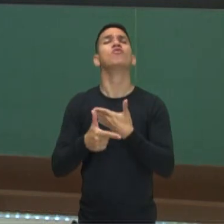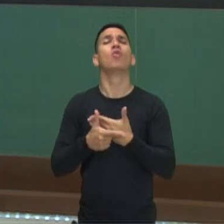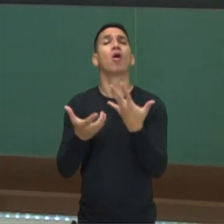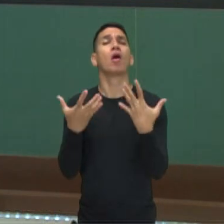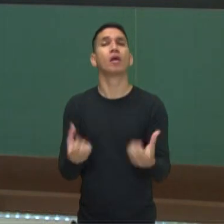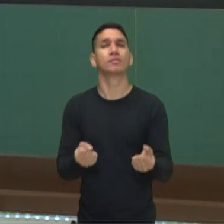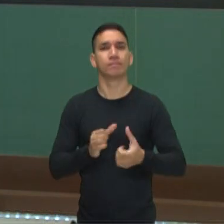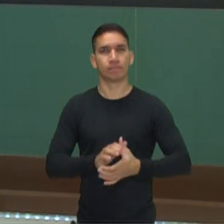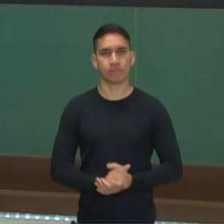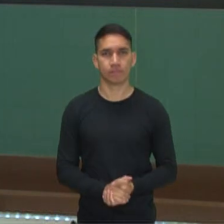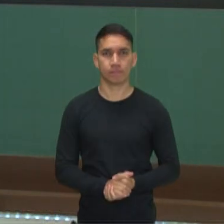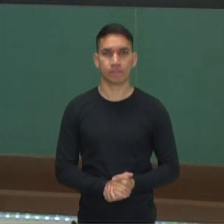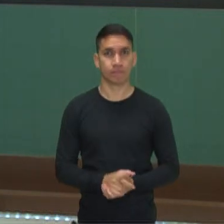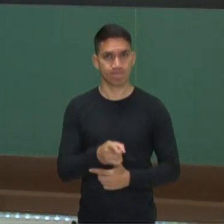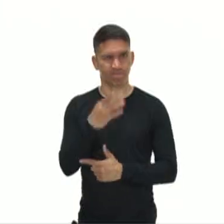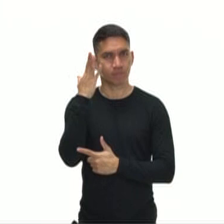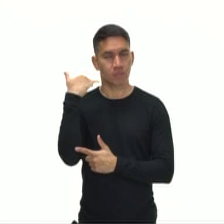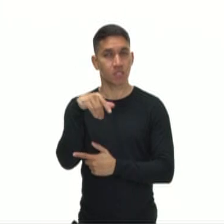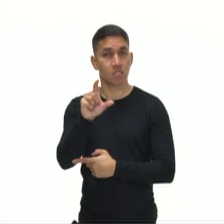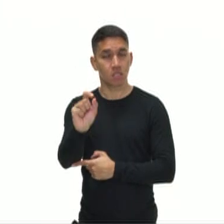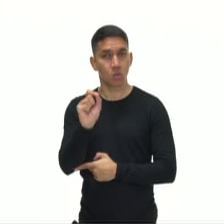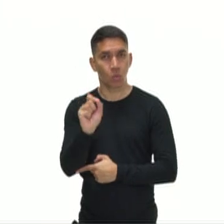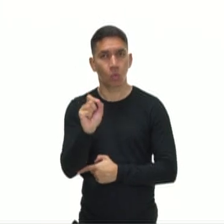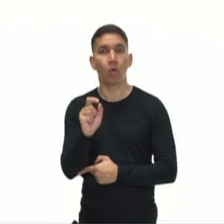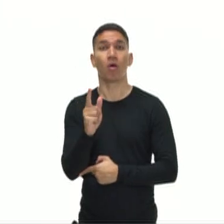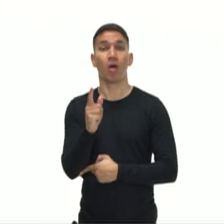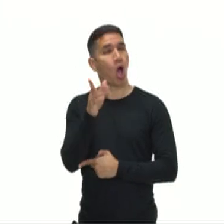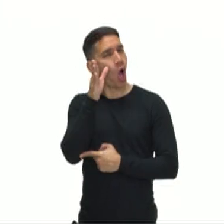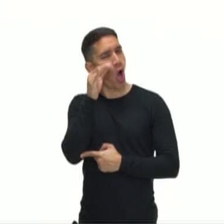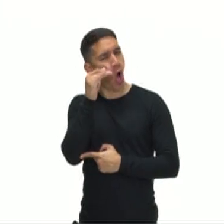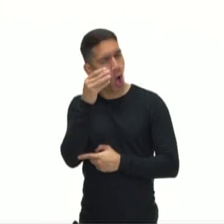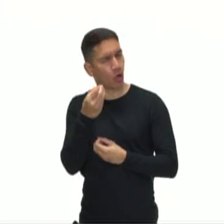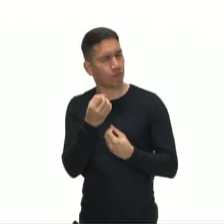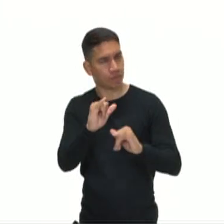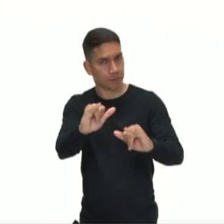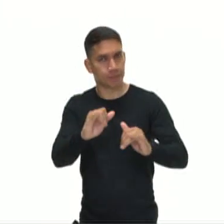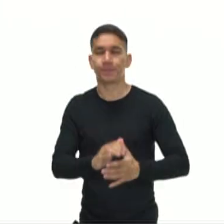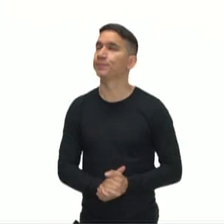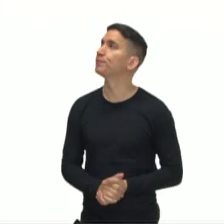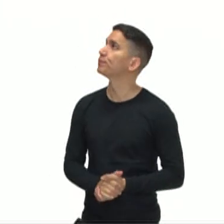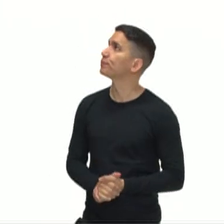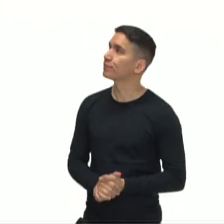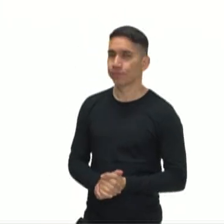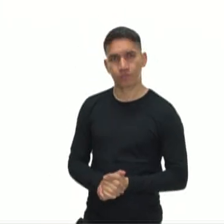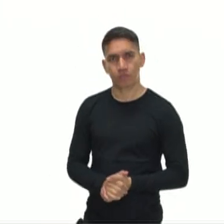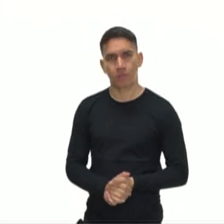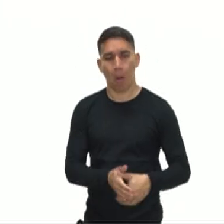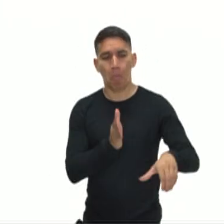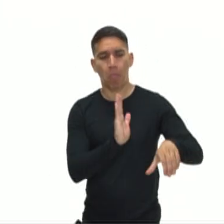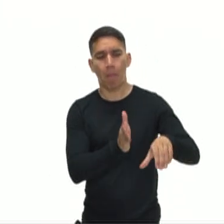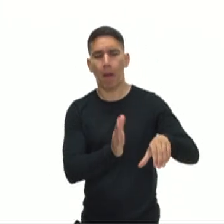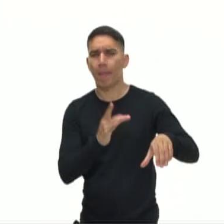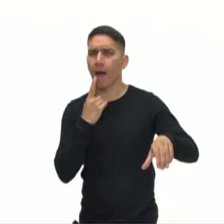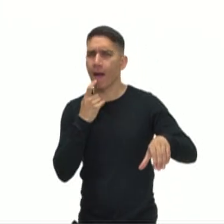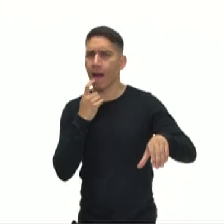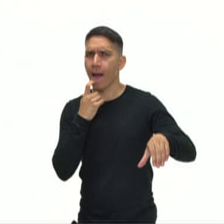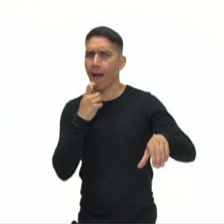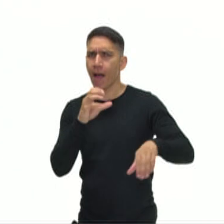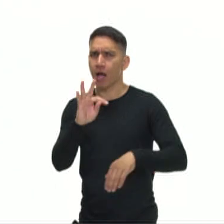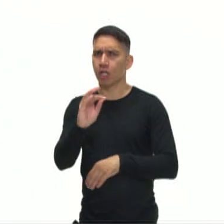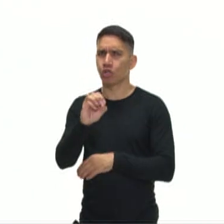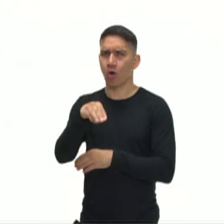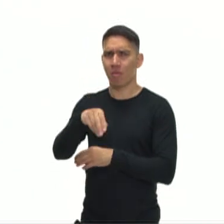entender. Você sabia, aqui uma curiosidade só, os tomates são muito ácidos, com